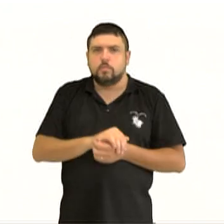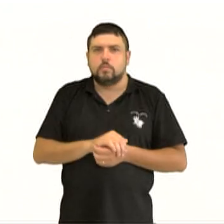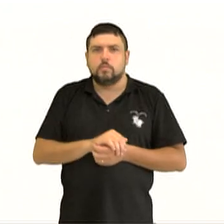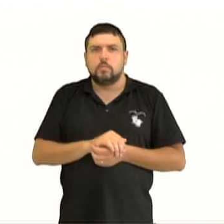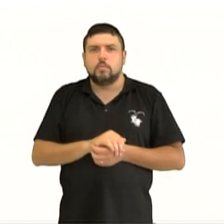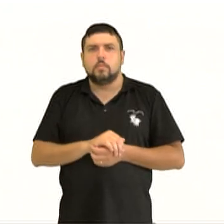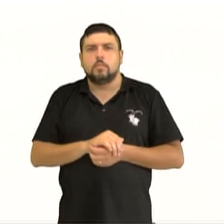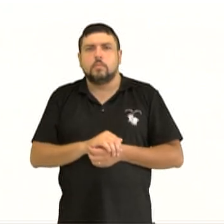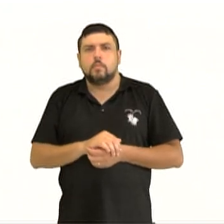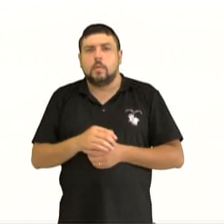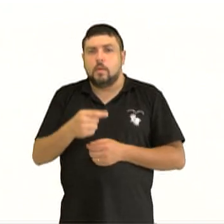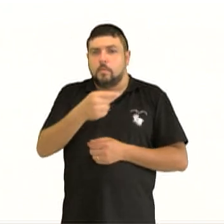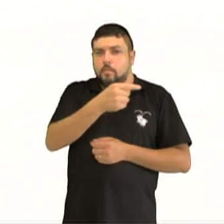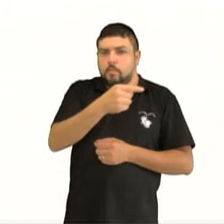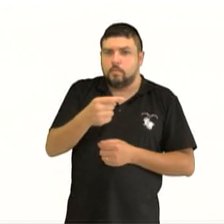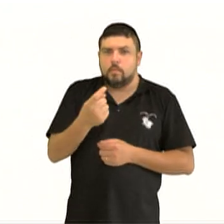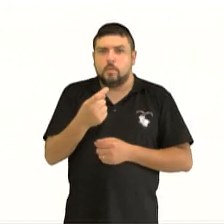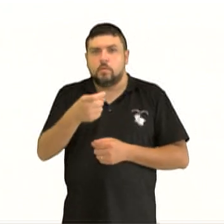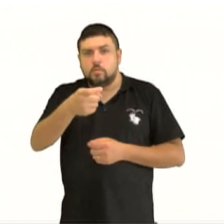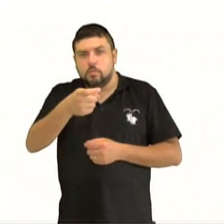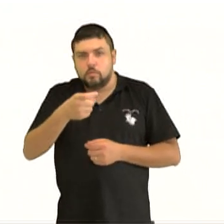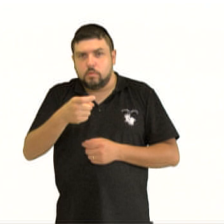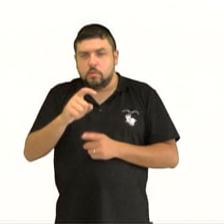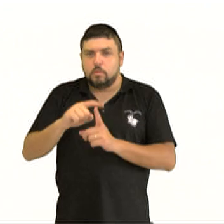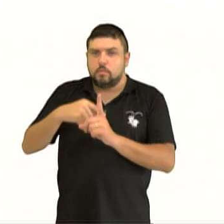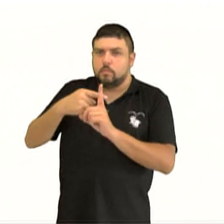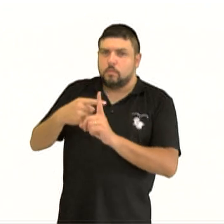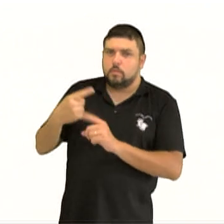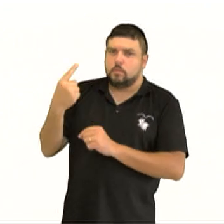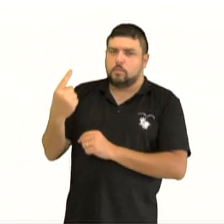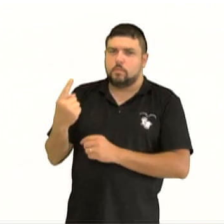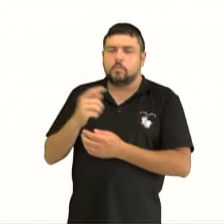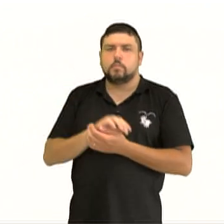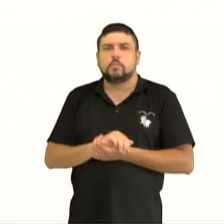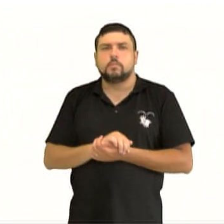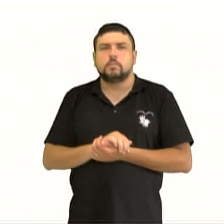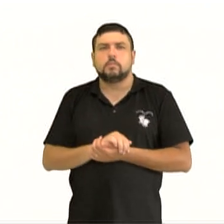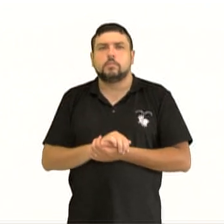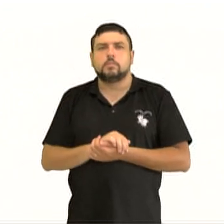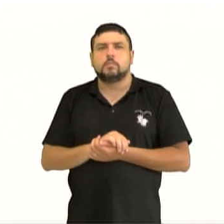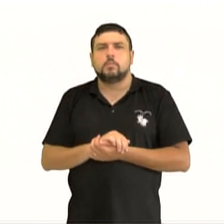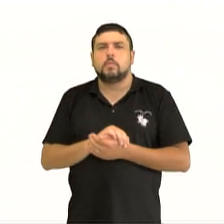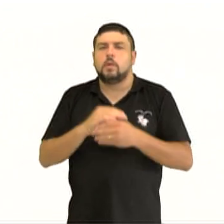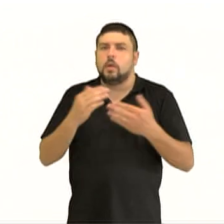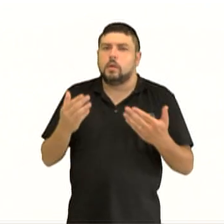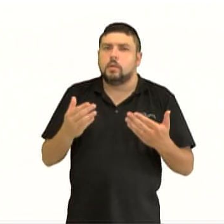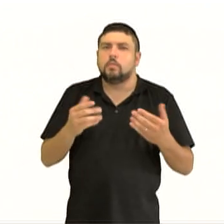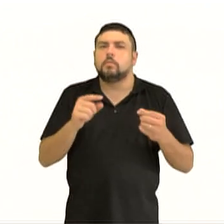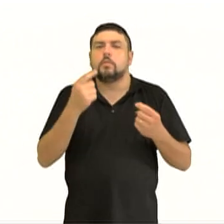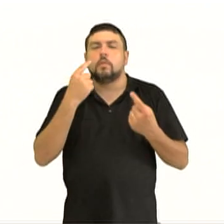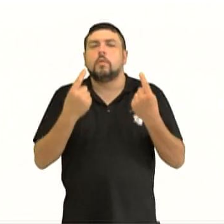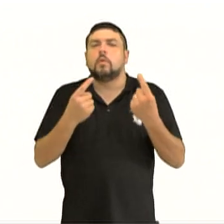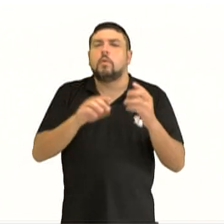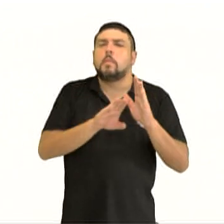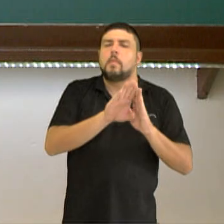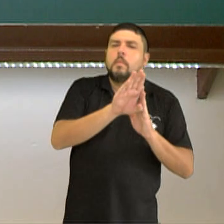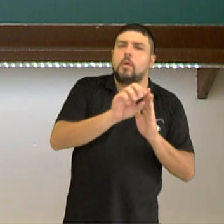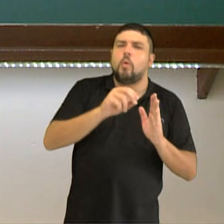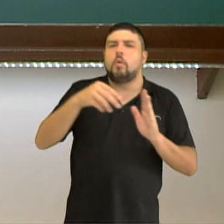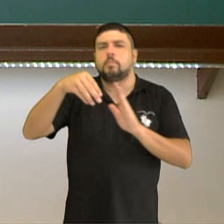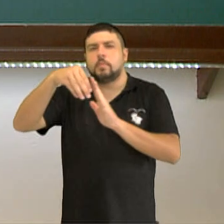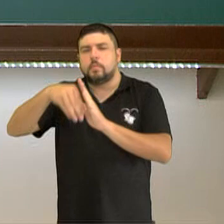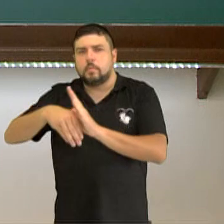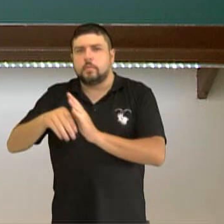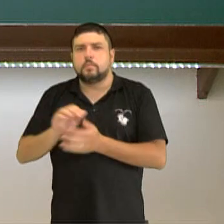é menos x mais 1. Classificando cada uma dessas funções. Então, eu vou fazer